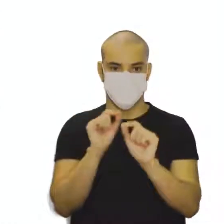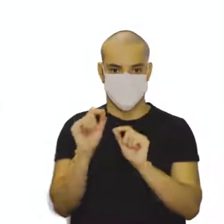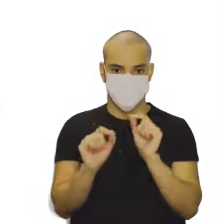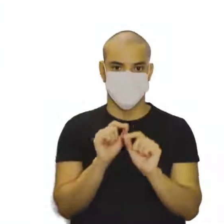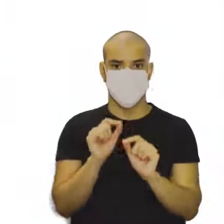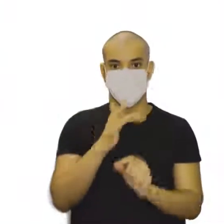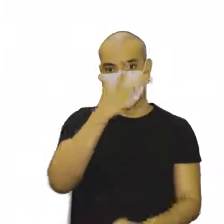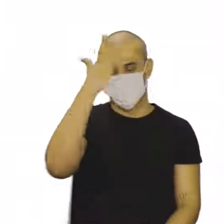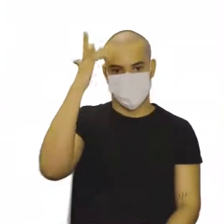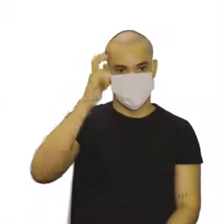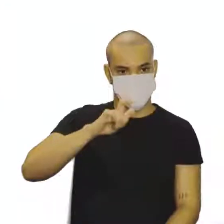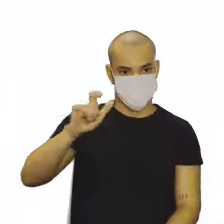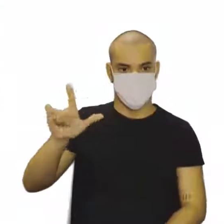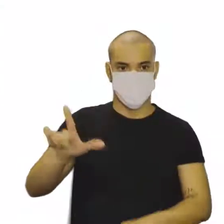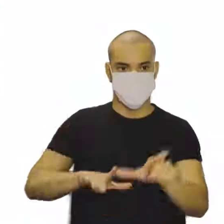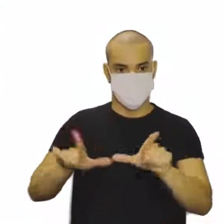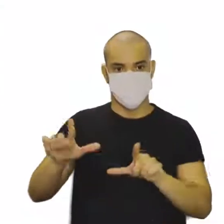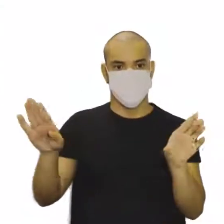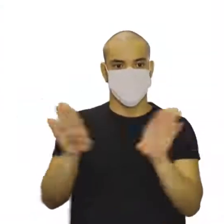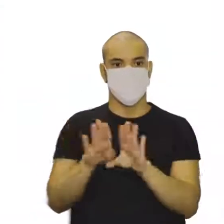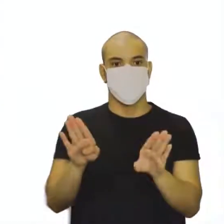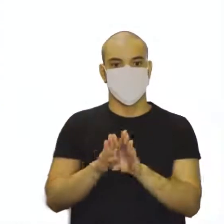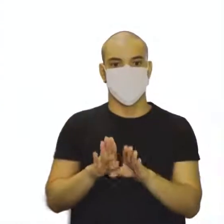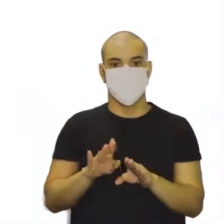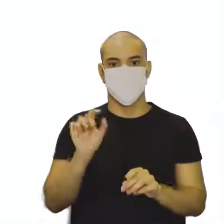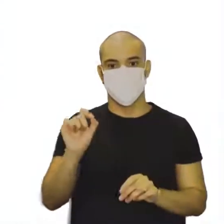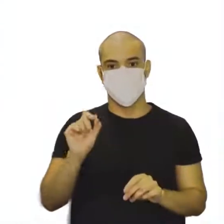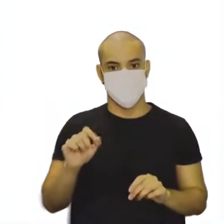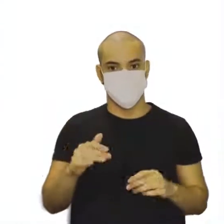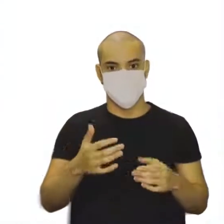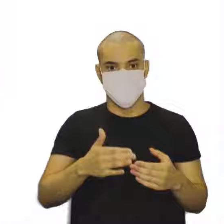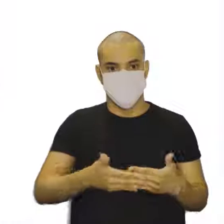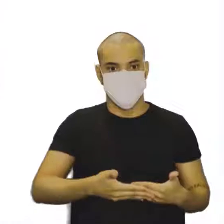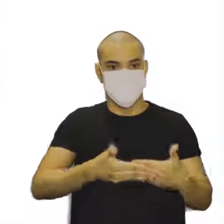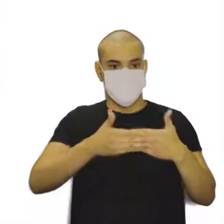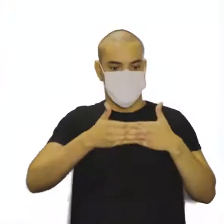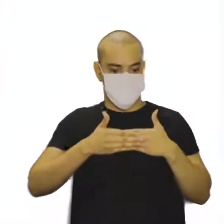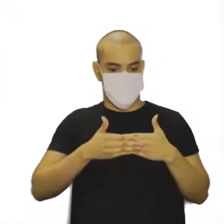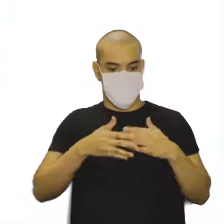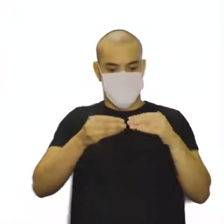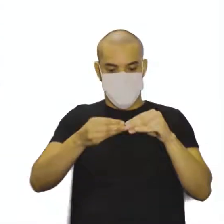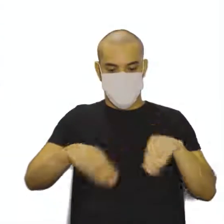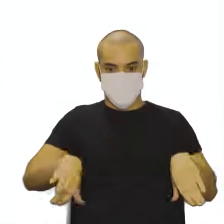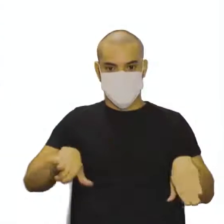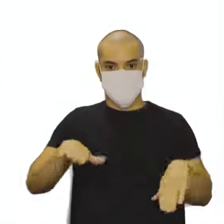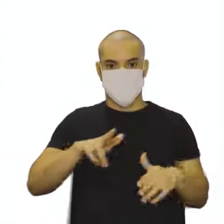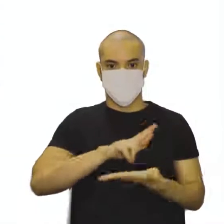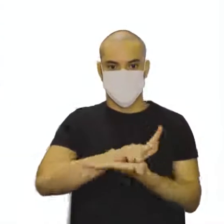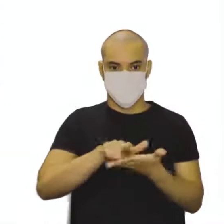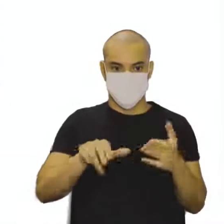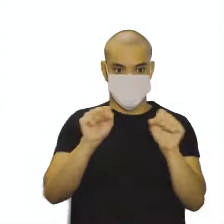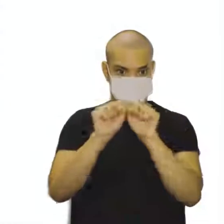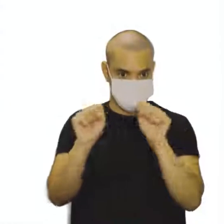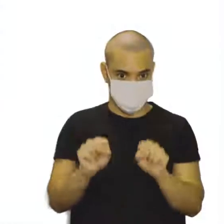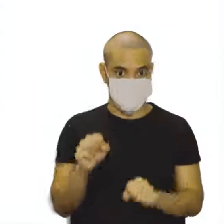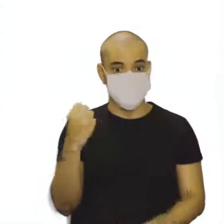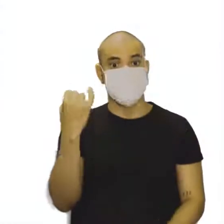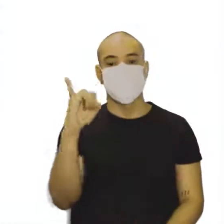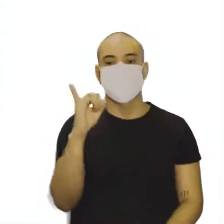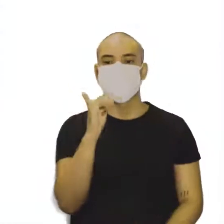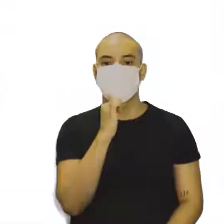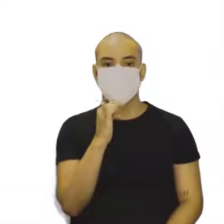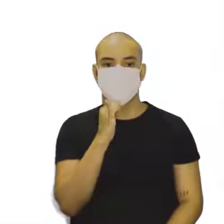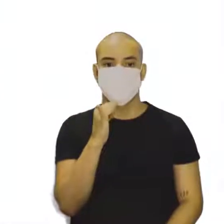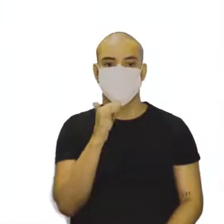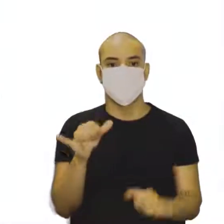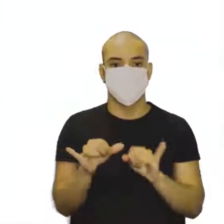os operadores, isolar, retirar de serviço trechos defeituosos do sistema e, se há, por